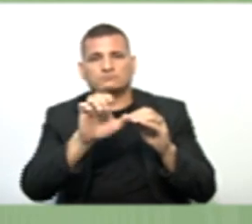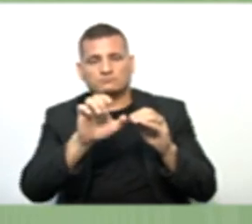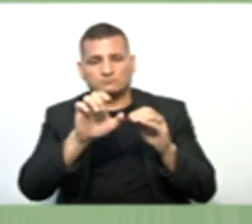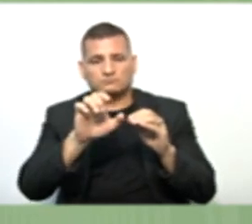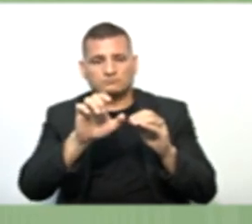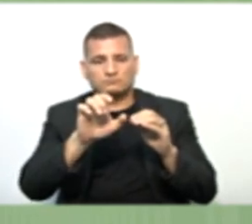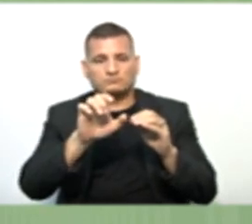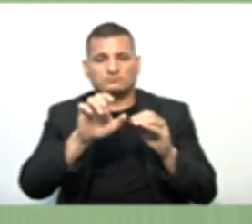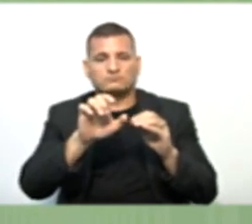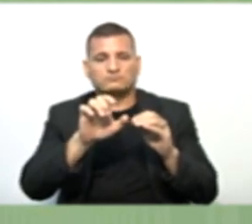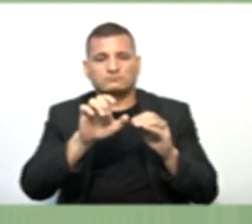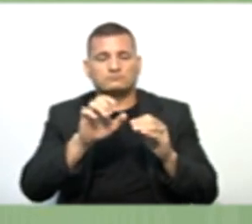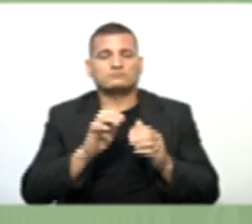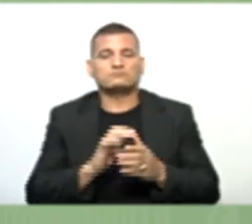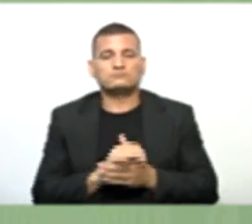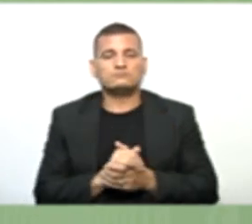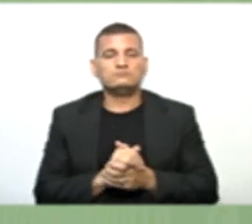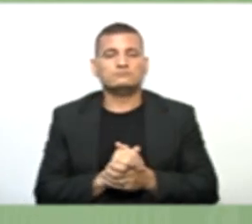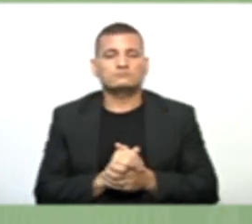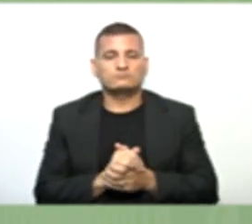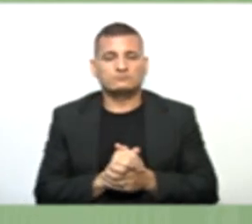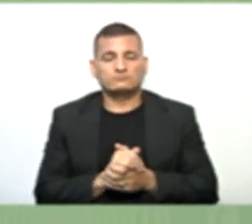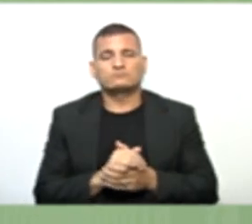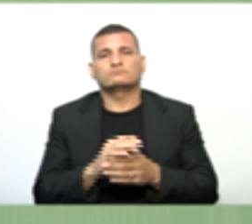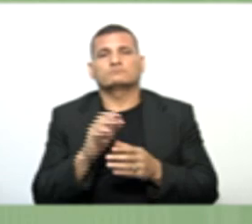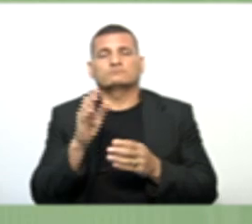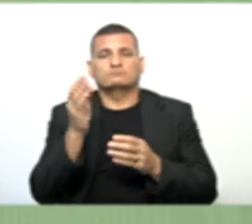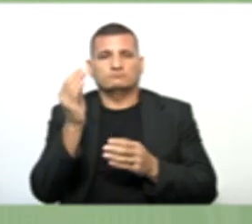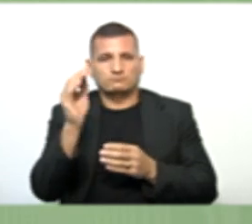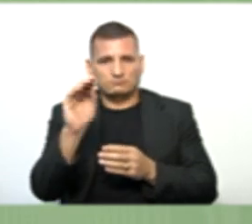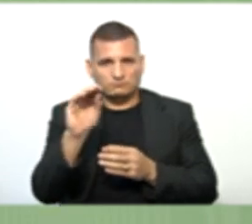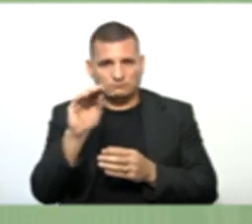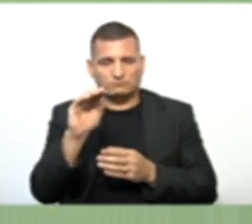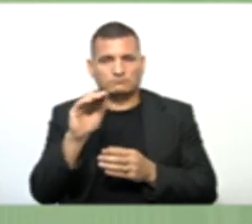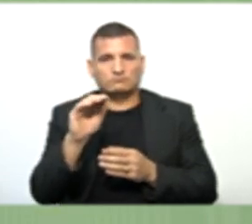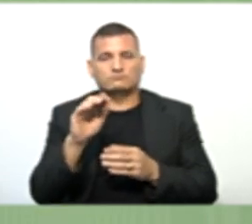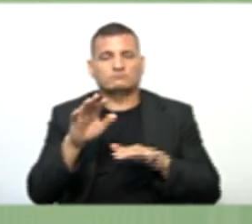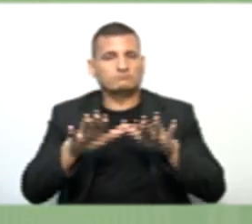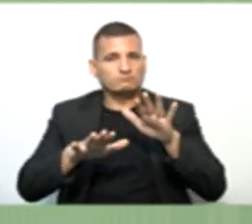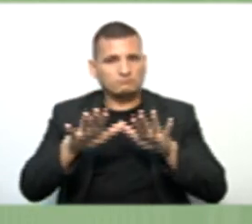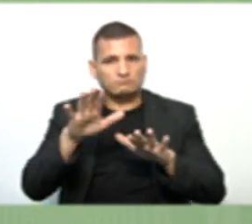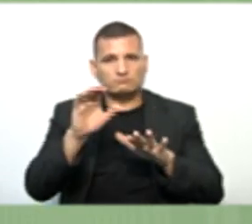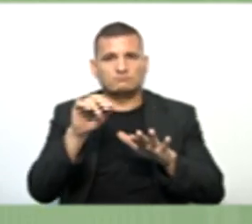While. Aí eu tenho que colocar aqui uma condição. Tá?